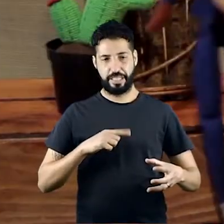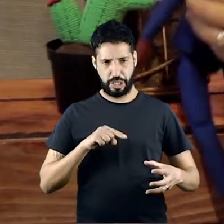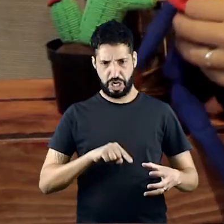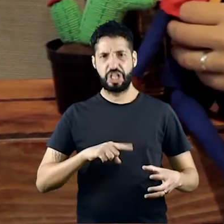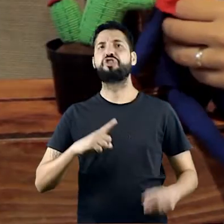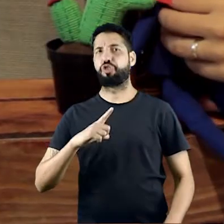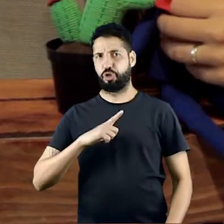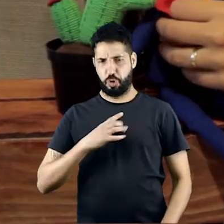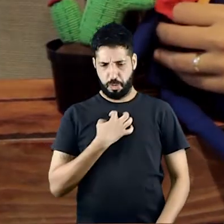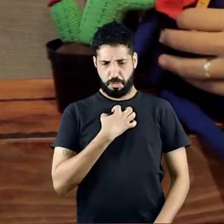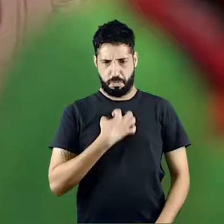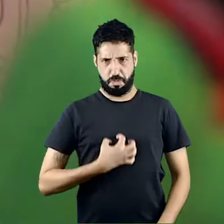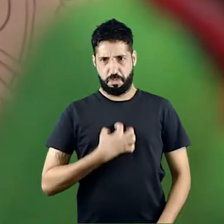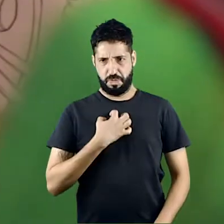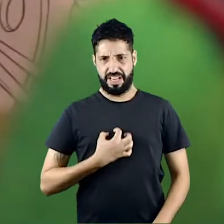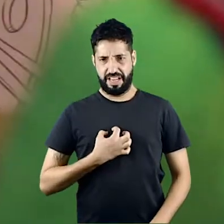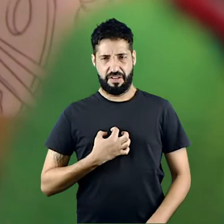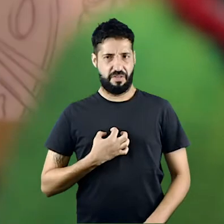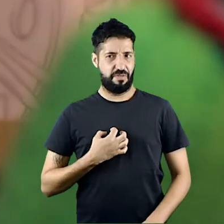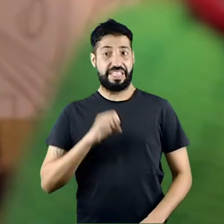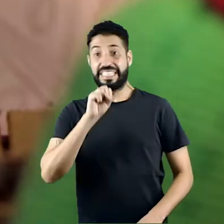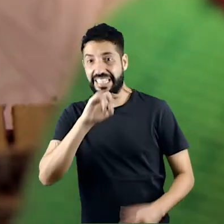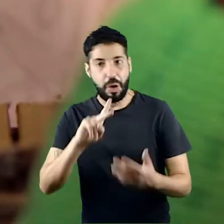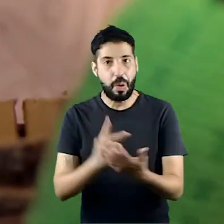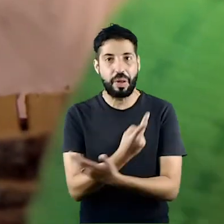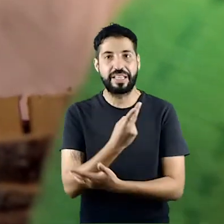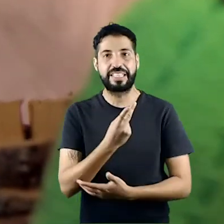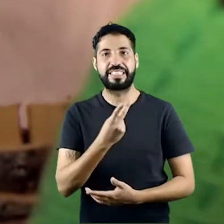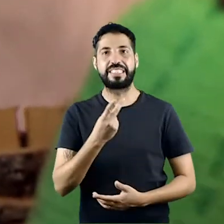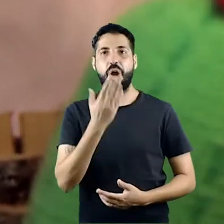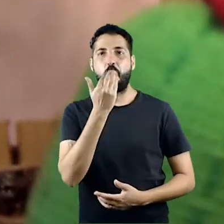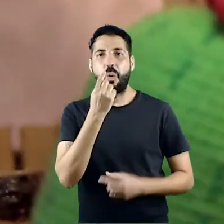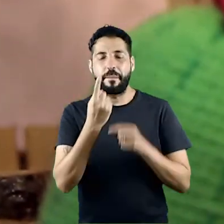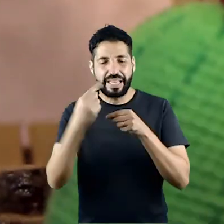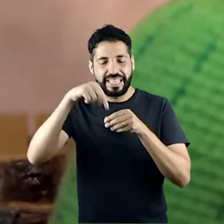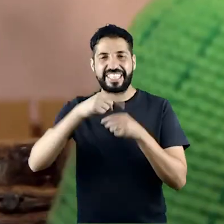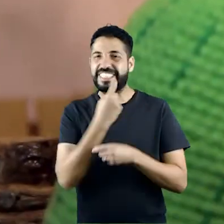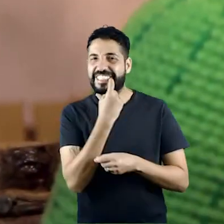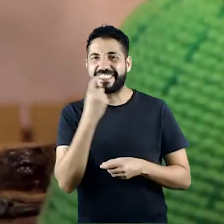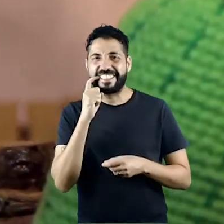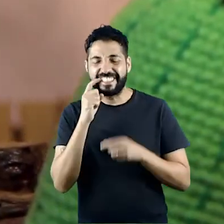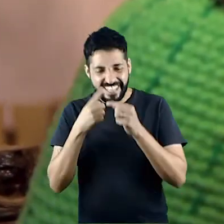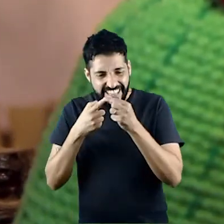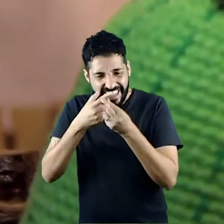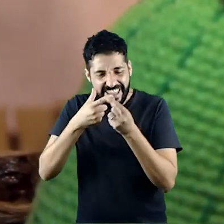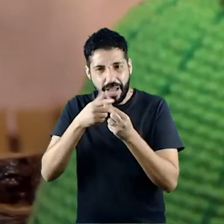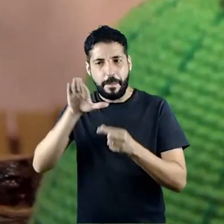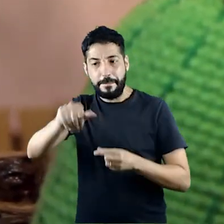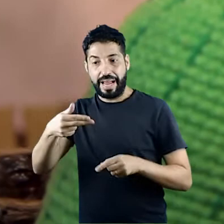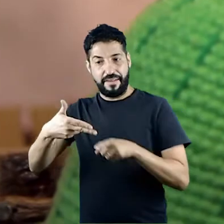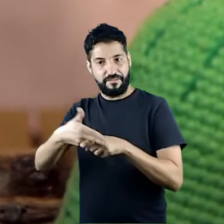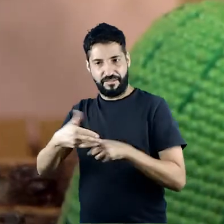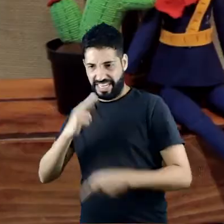ele era tão raivoso que se um pedacinho entrava de comida entre os dentes e muito incomodado ele